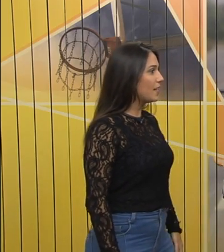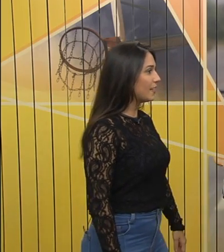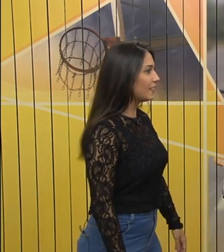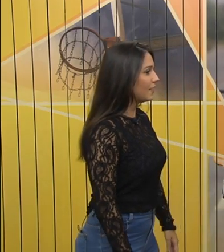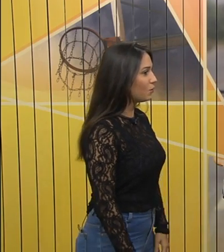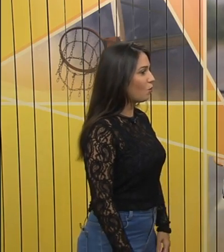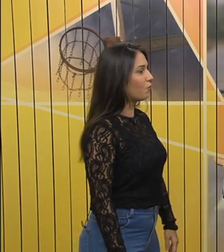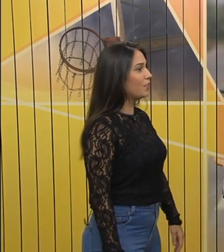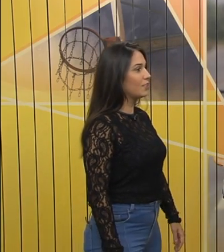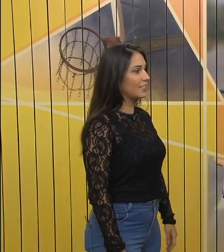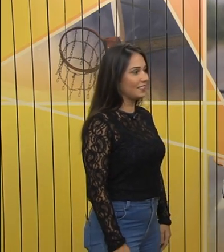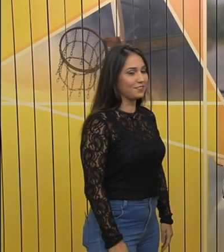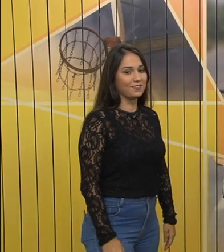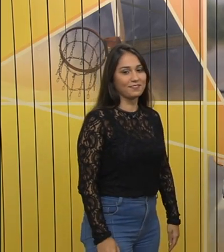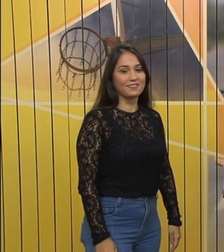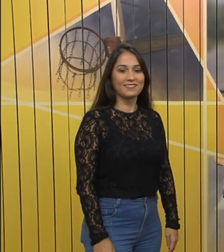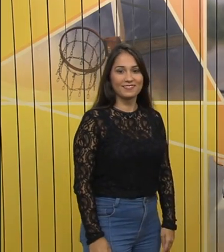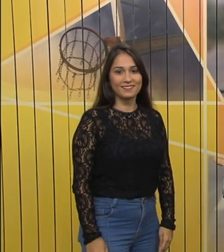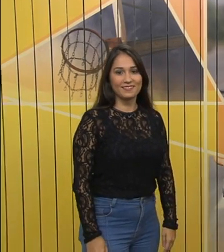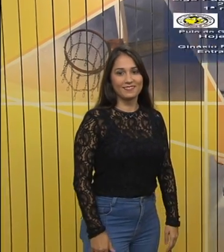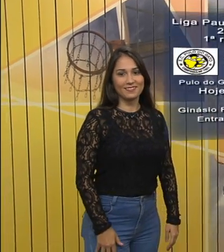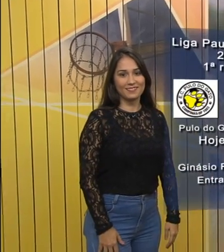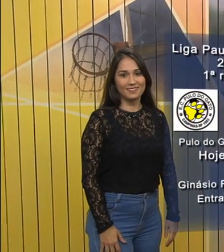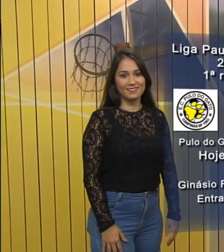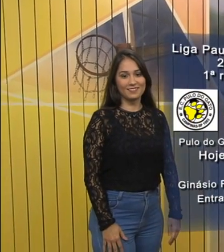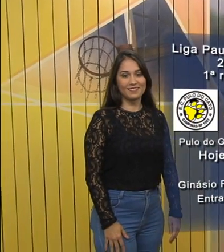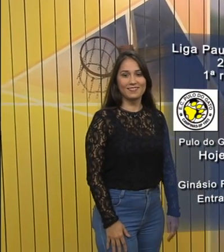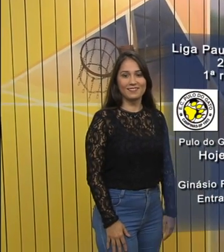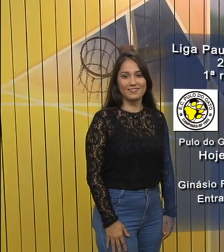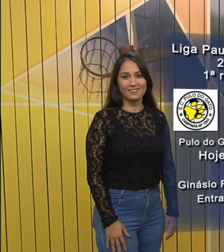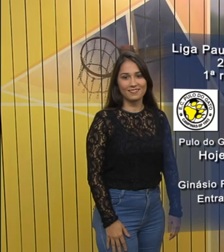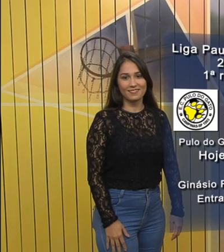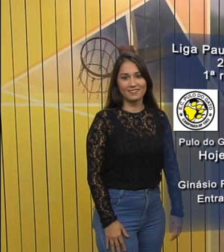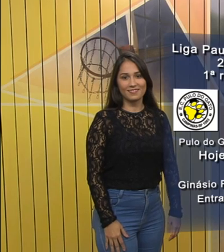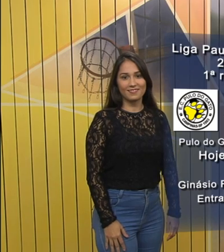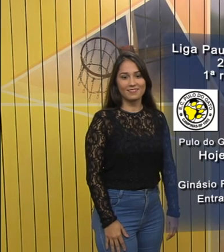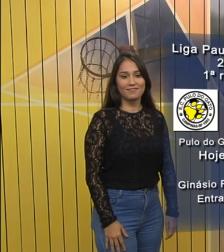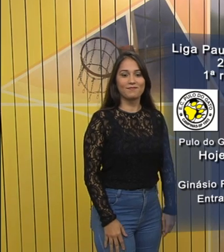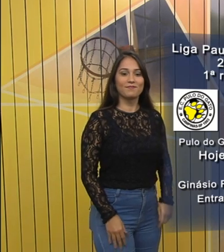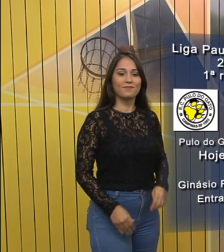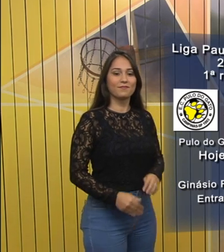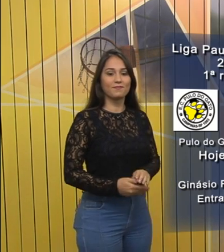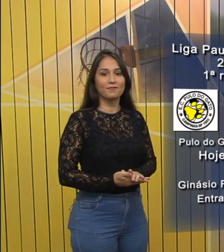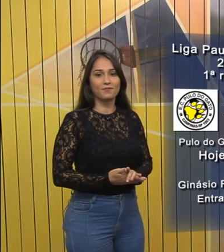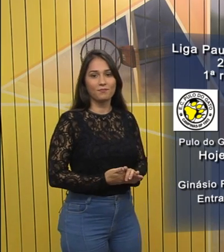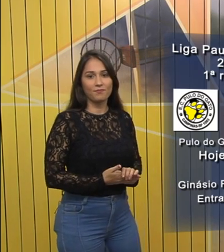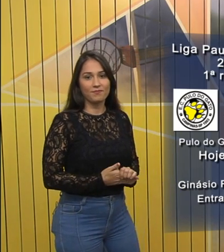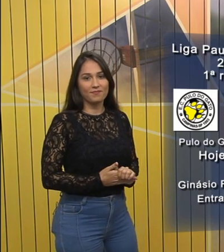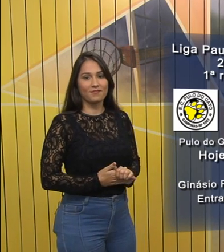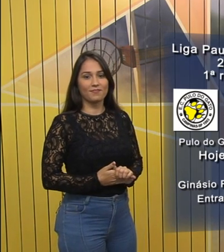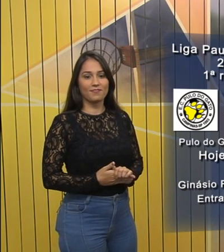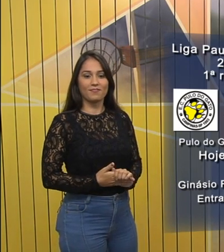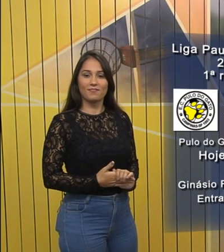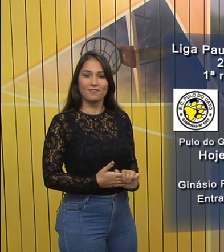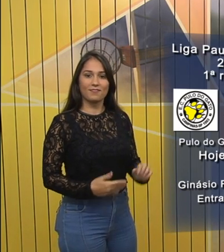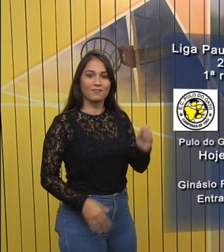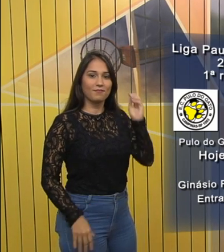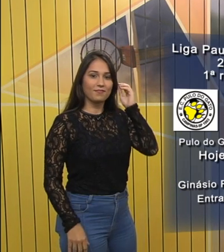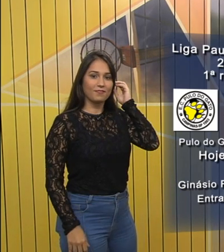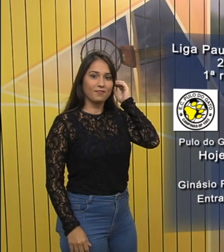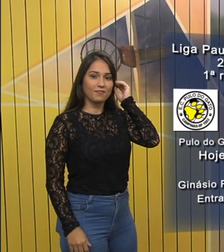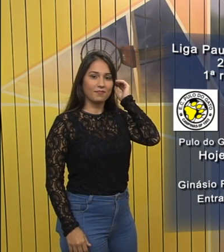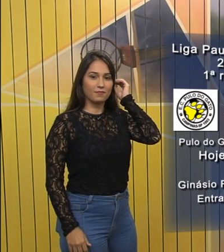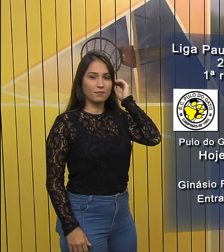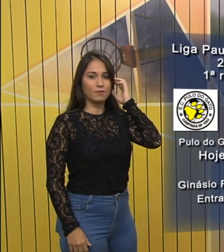dar uma olhada aqui no convite, né? É isso, hoje às 7h45 da noite, no ginásio Roger Ferreira, na Avenida